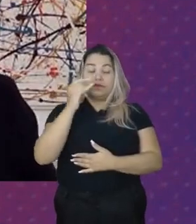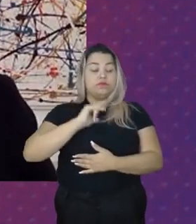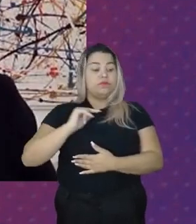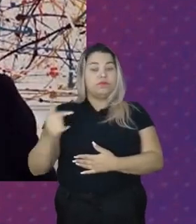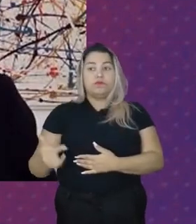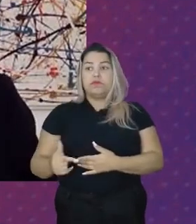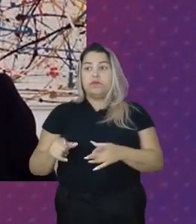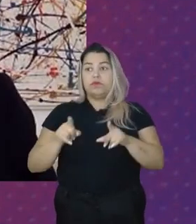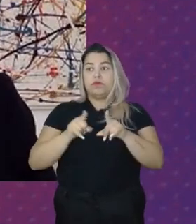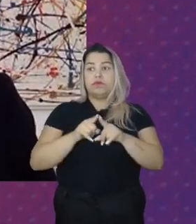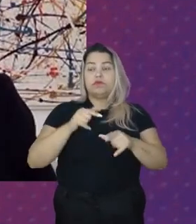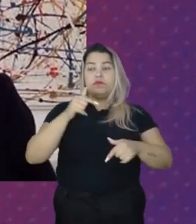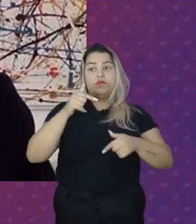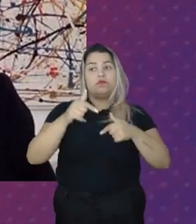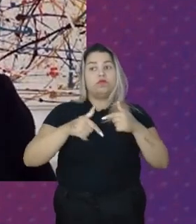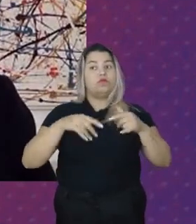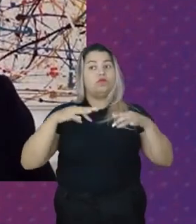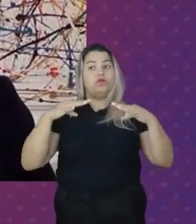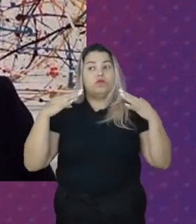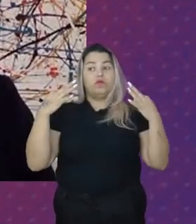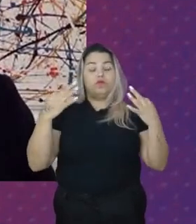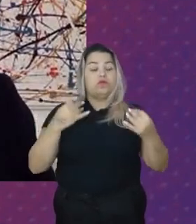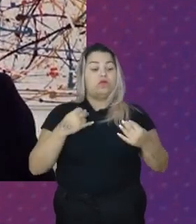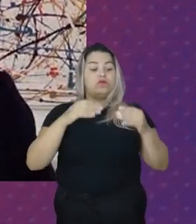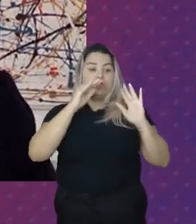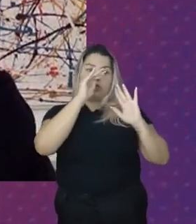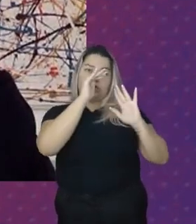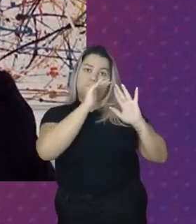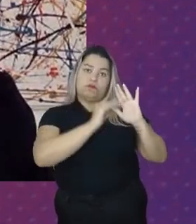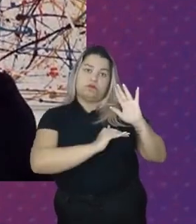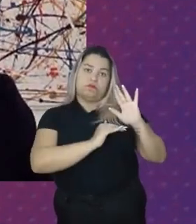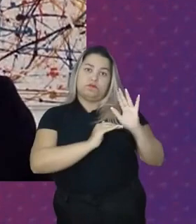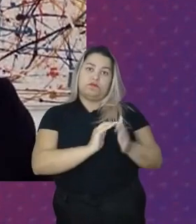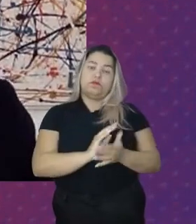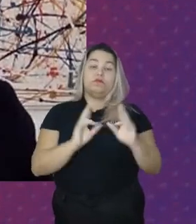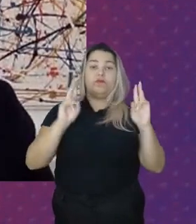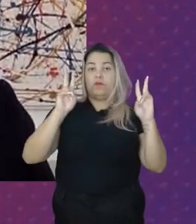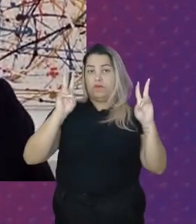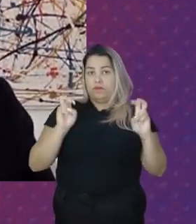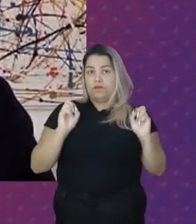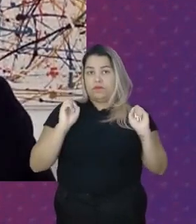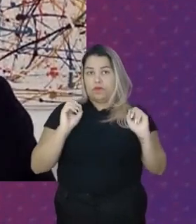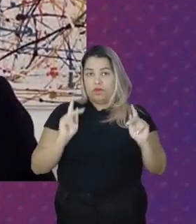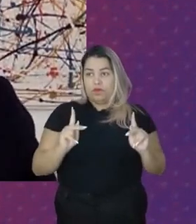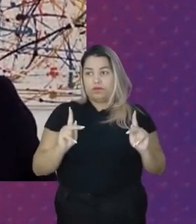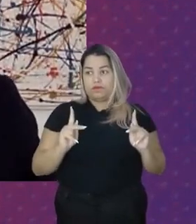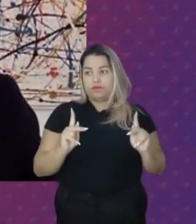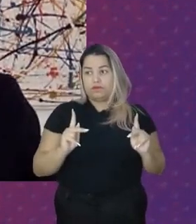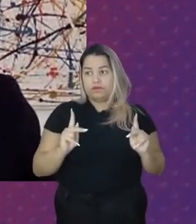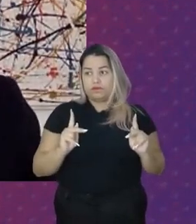pretensão de tratar de todos os pontos e de esgotar o assunto, tá?